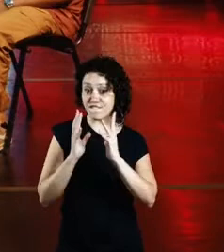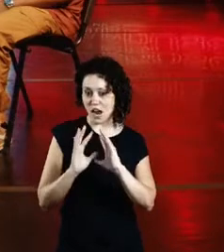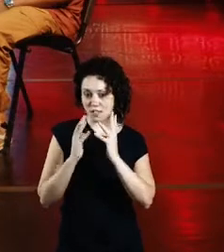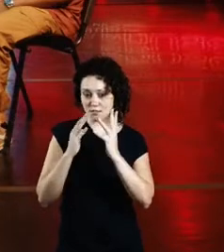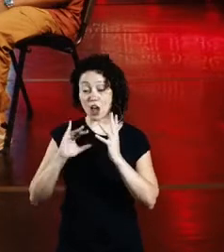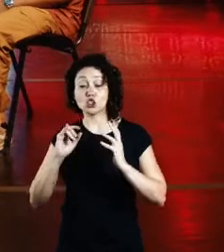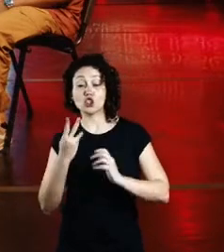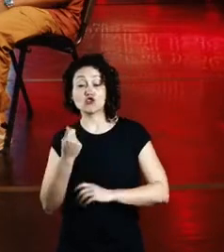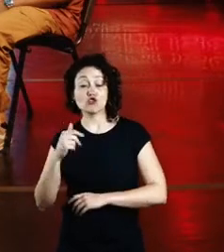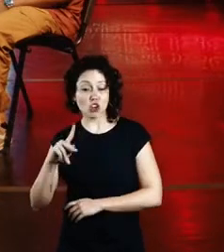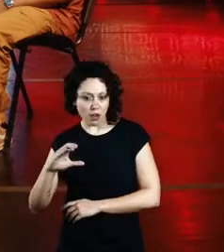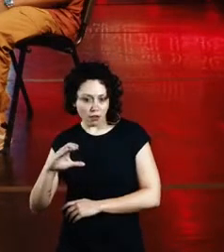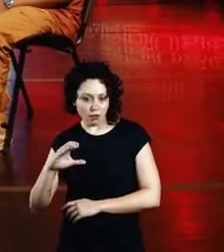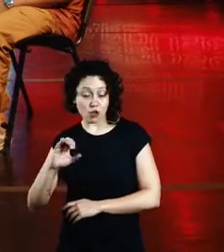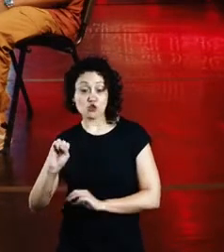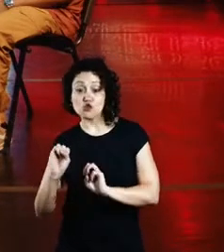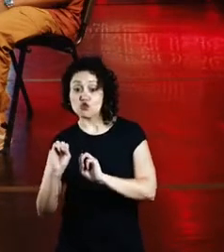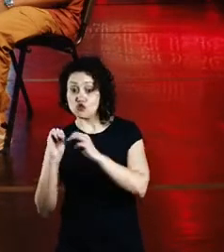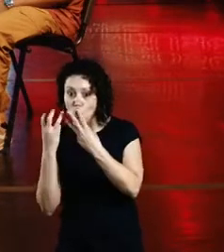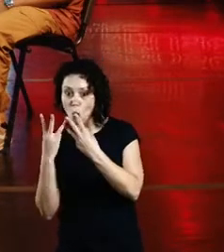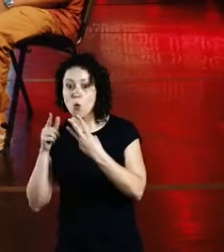festas. Então, é isso que eu queria entender. Então, mas